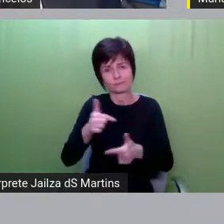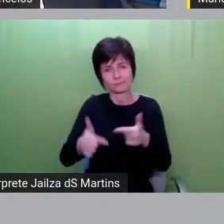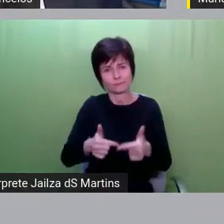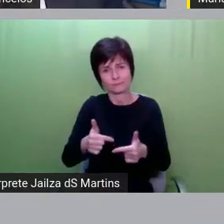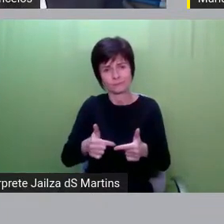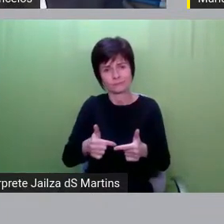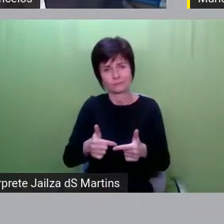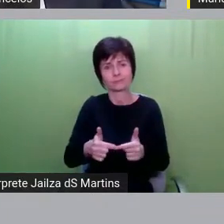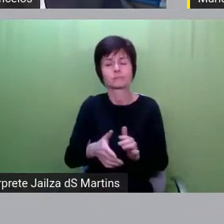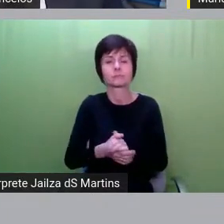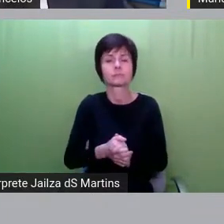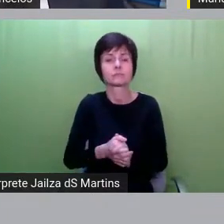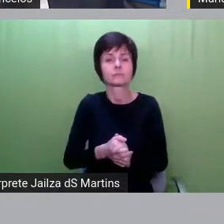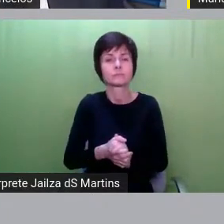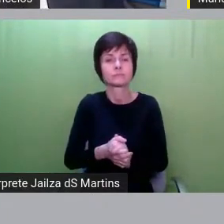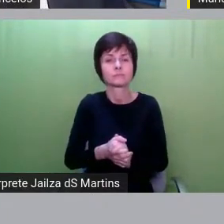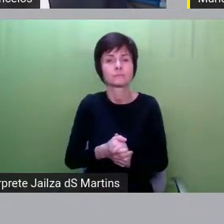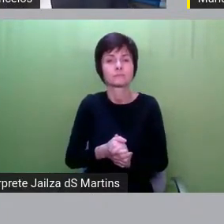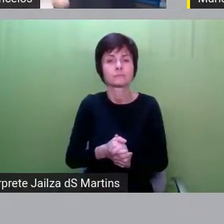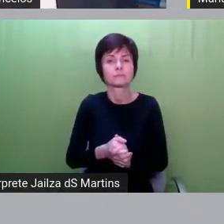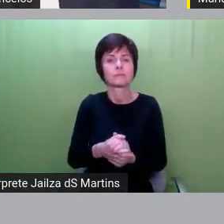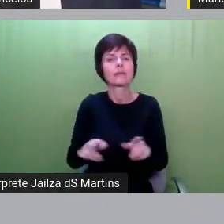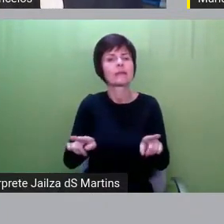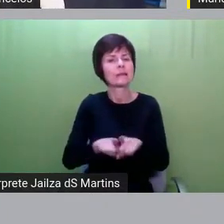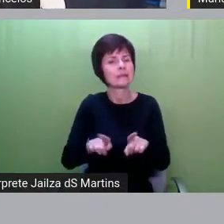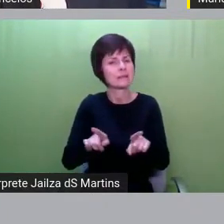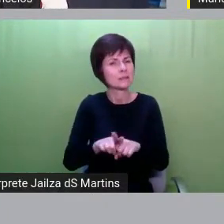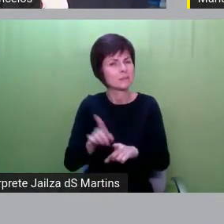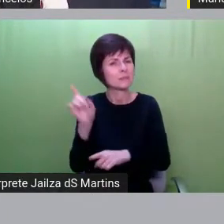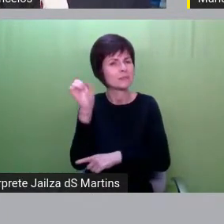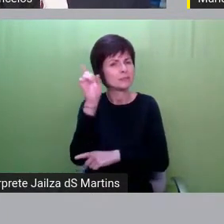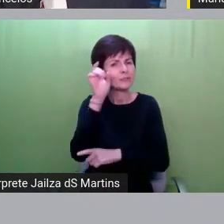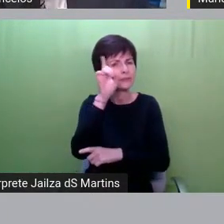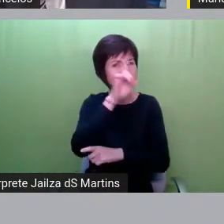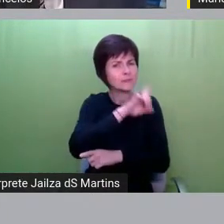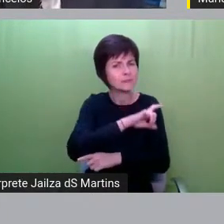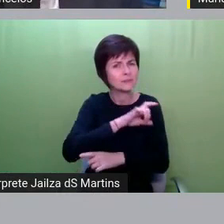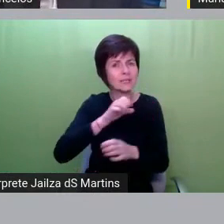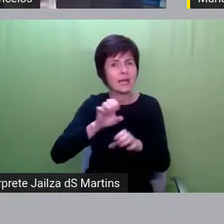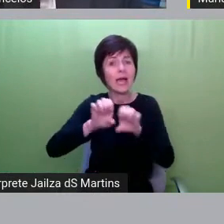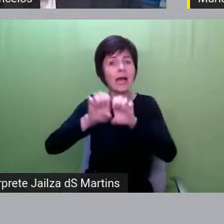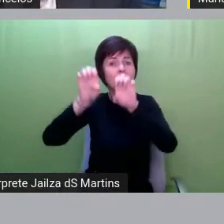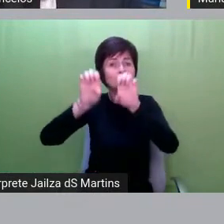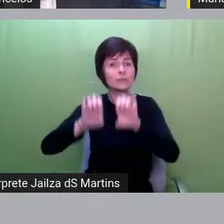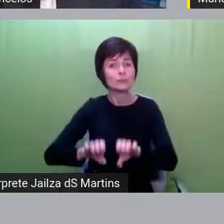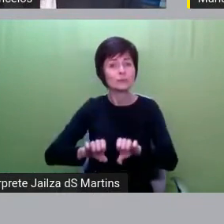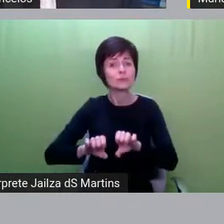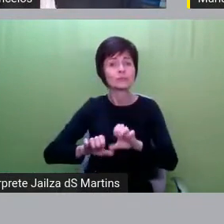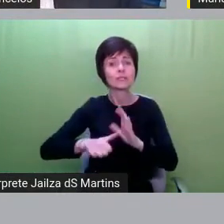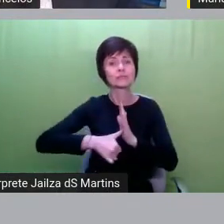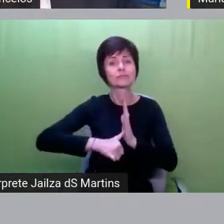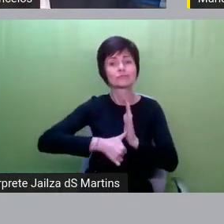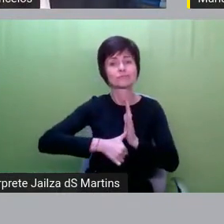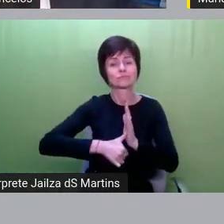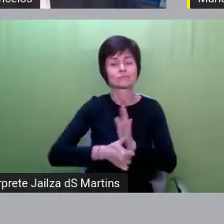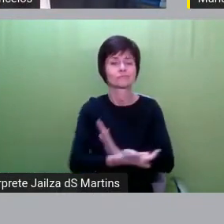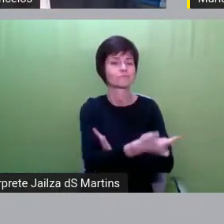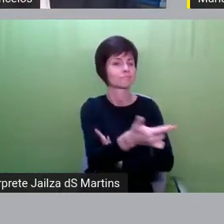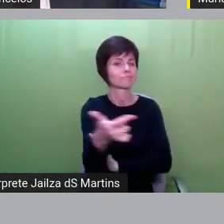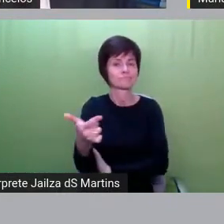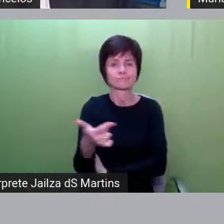Revogou, restringiu e dificultou o acesso e quebrou a espinha dorsal dos sindicatos.